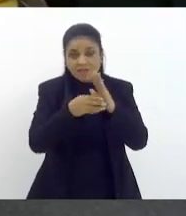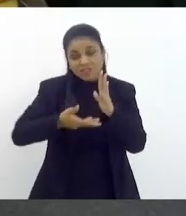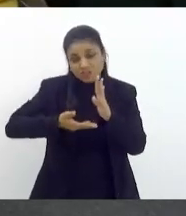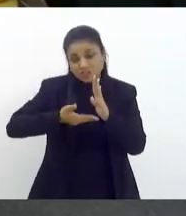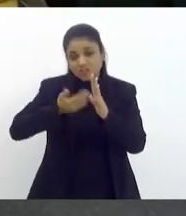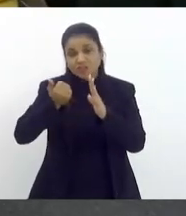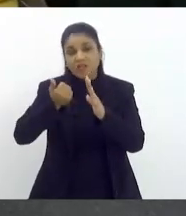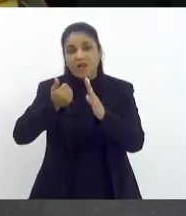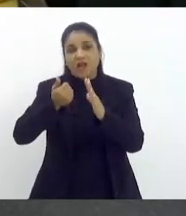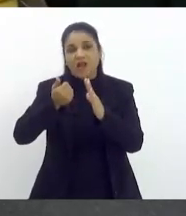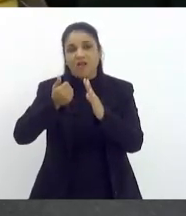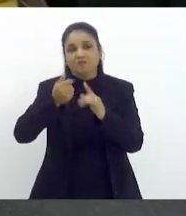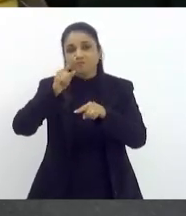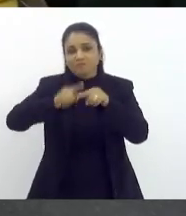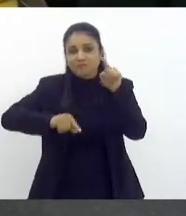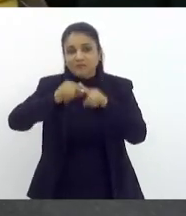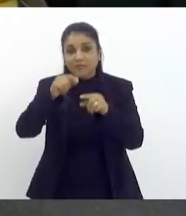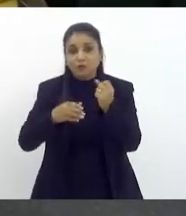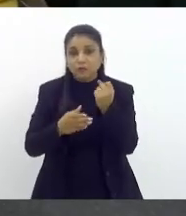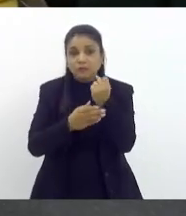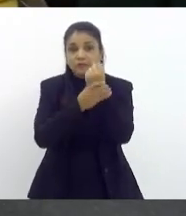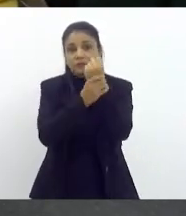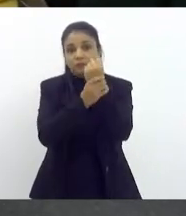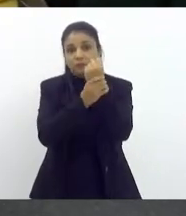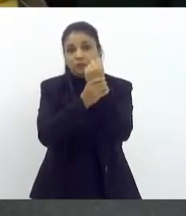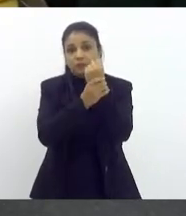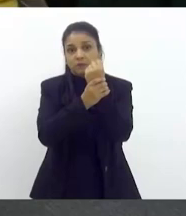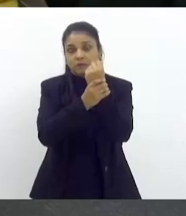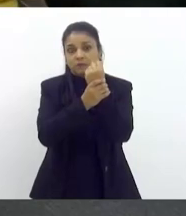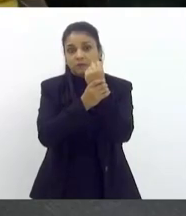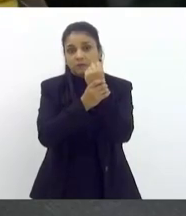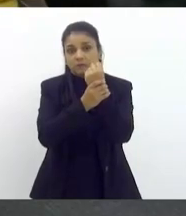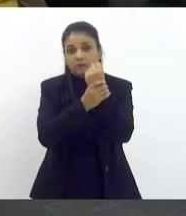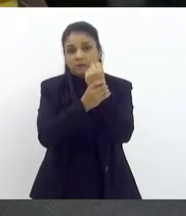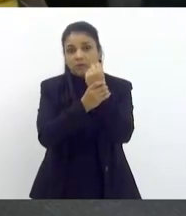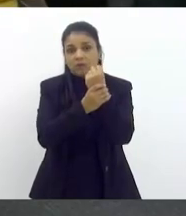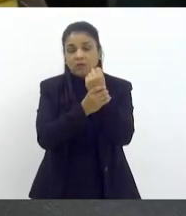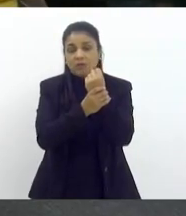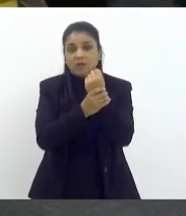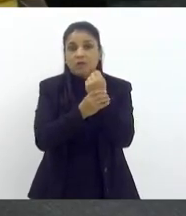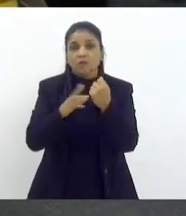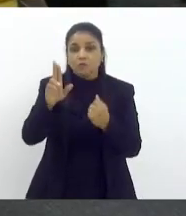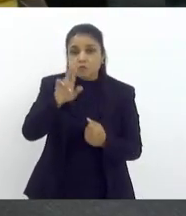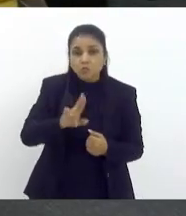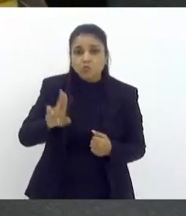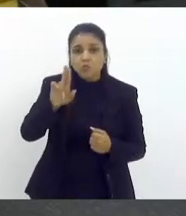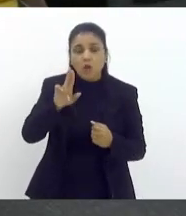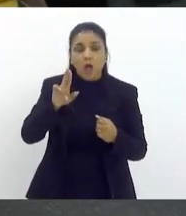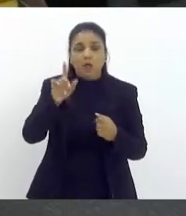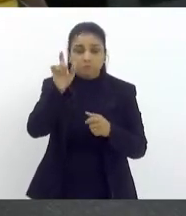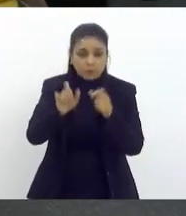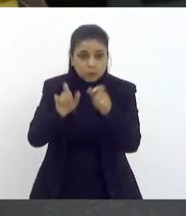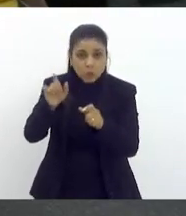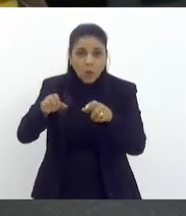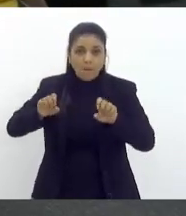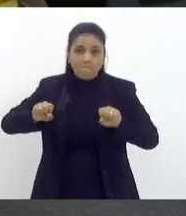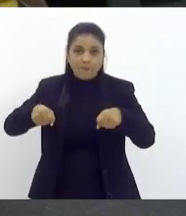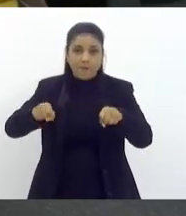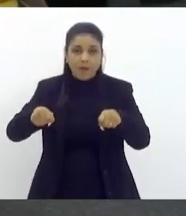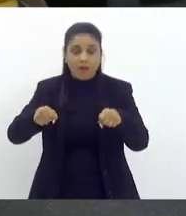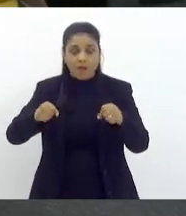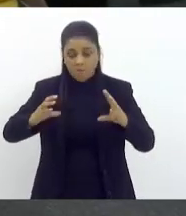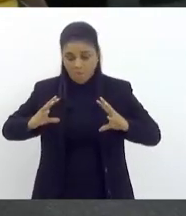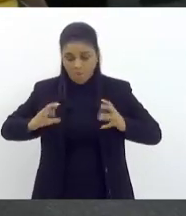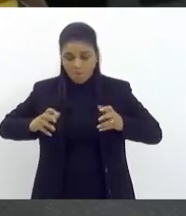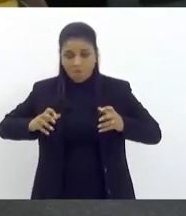segurança nos equipamentos e do usuários dessas motos elétricas e aí eu queria ler aqui